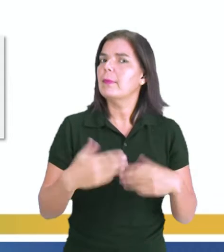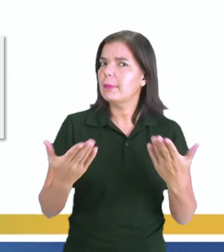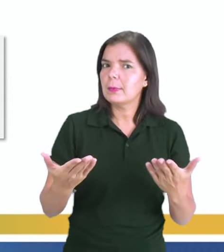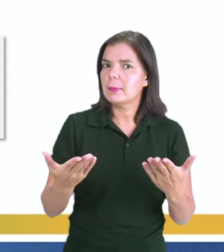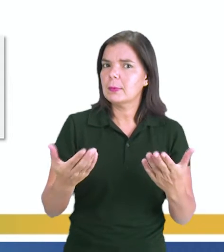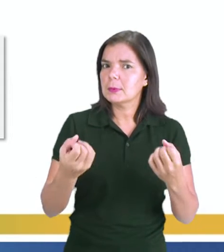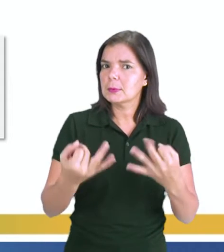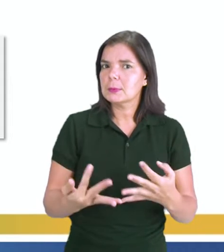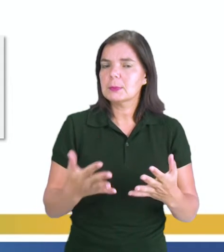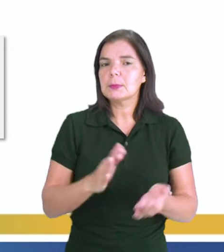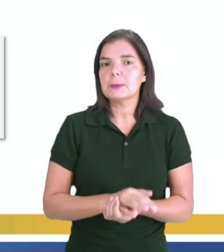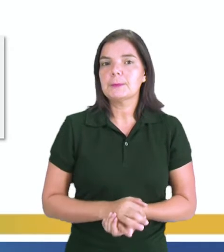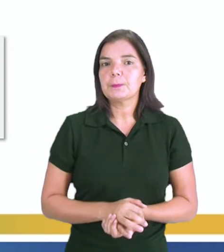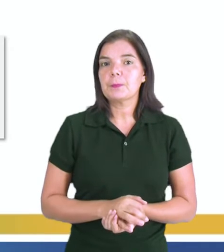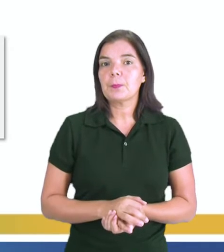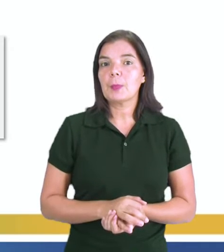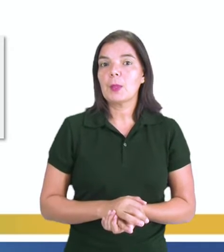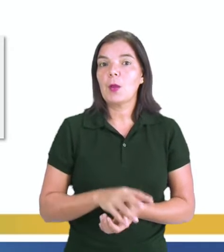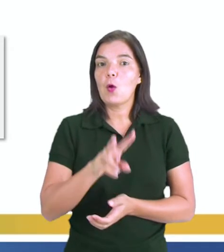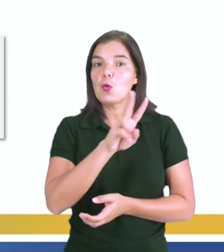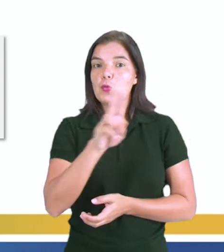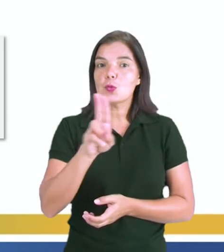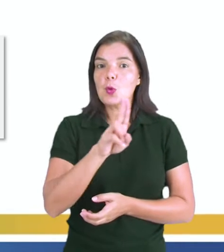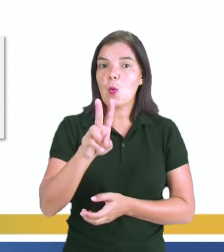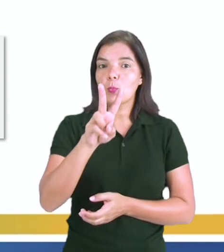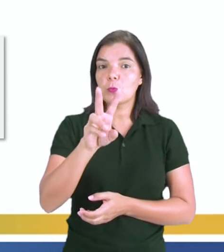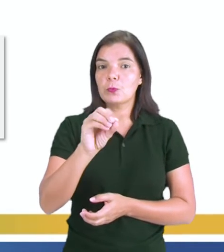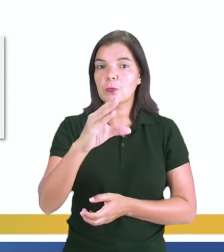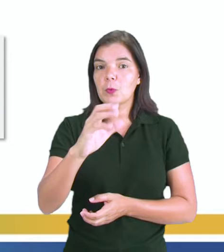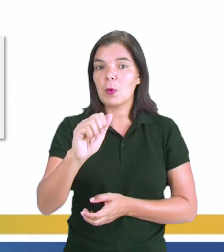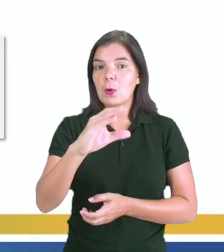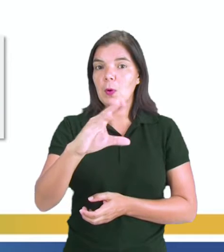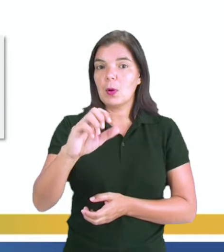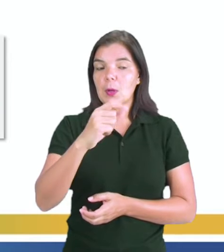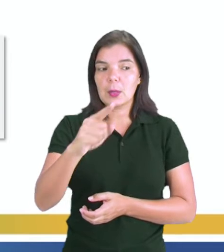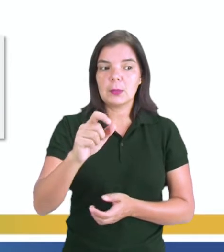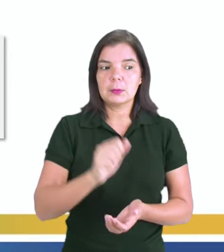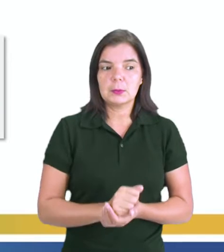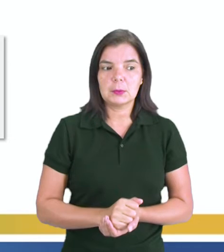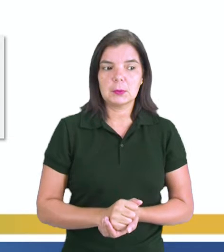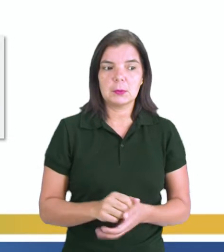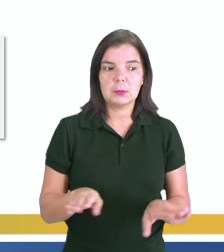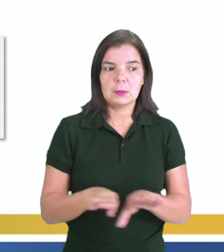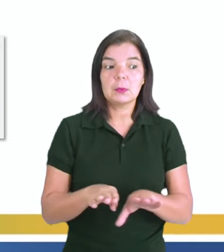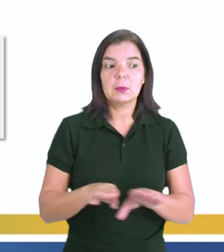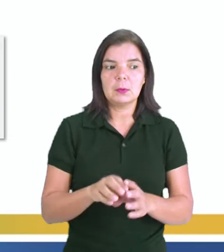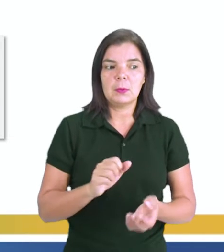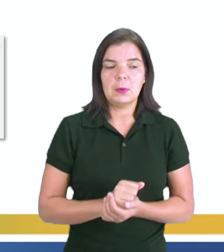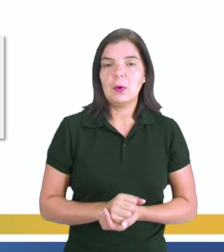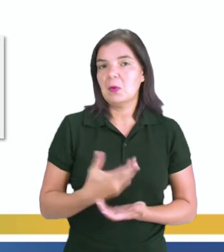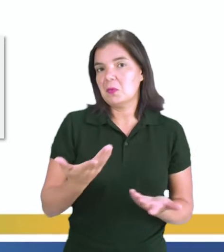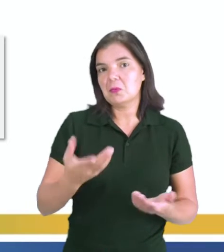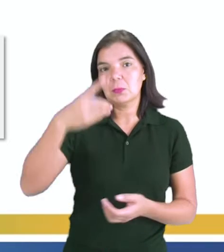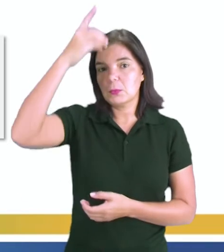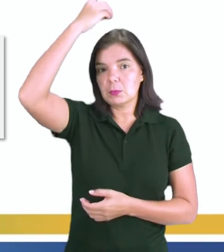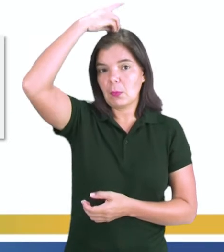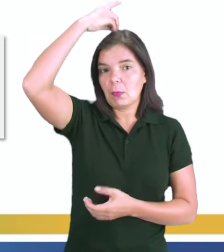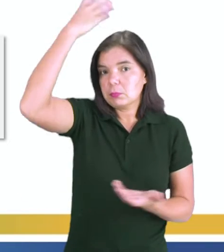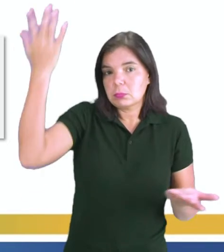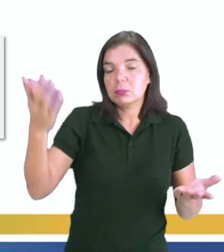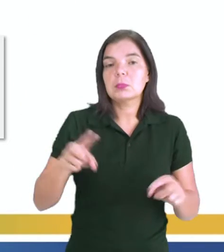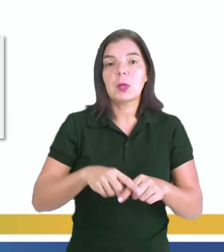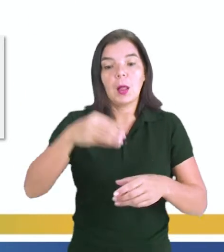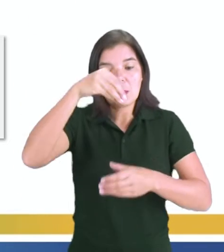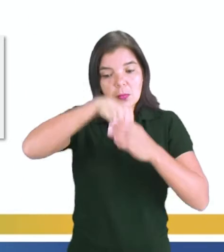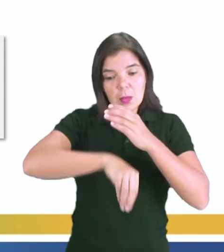sobre isso. A isso que se dá o nome de vocação, que vem do latim vocare, que quer dizer chamar. É um chamado que